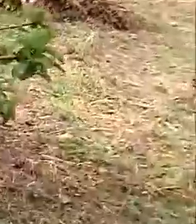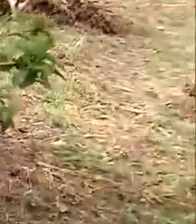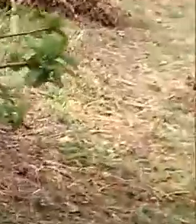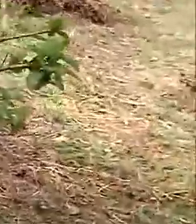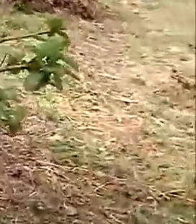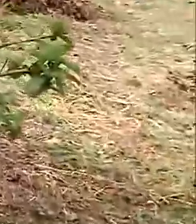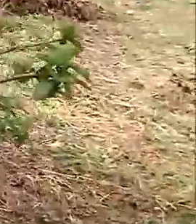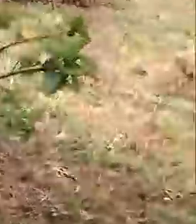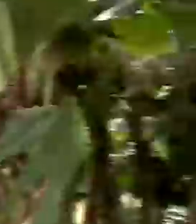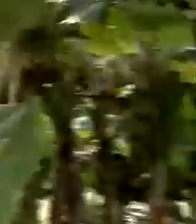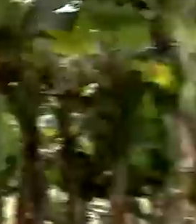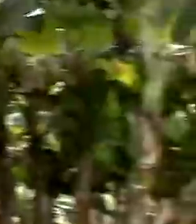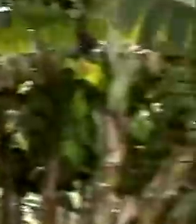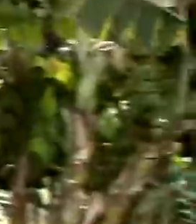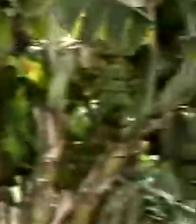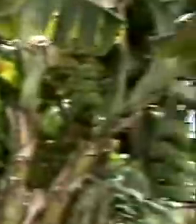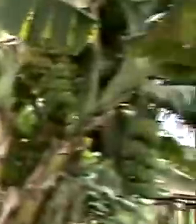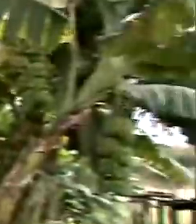Tchau, tchau.